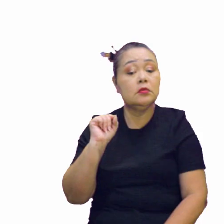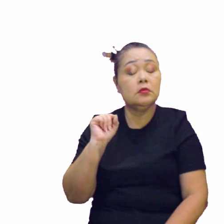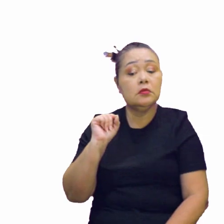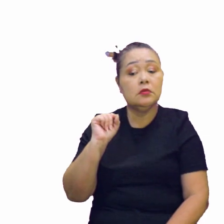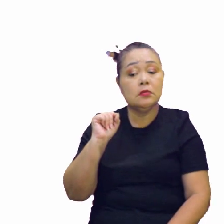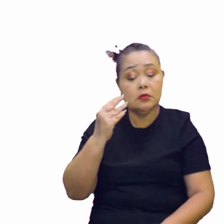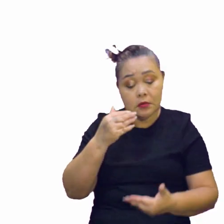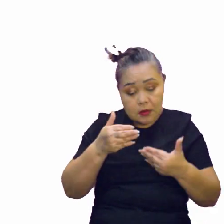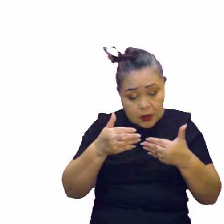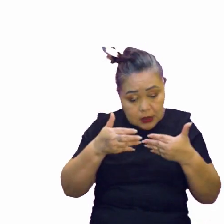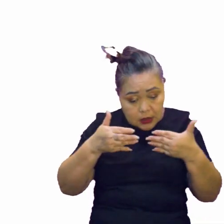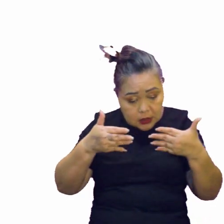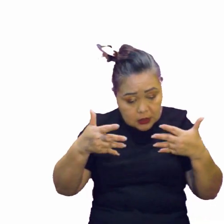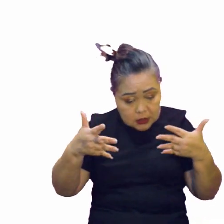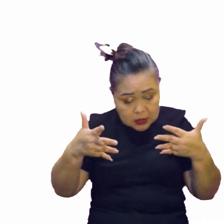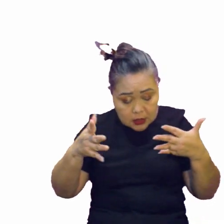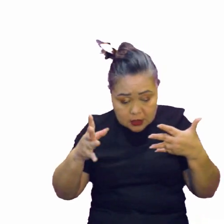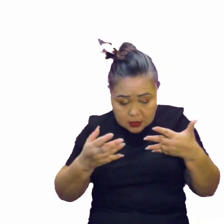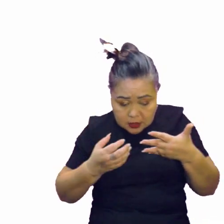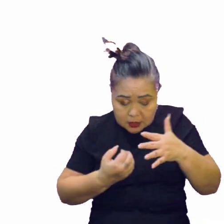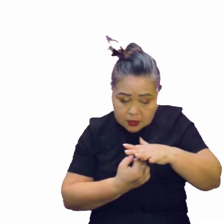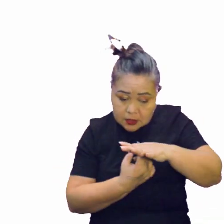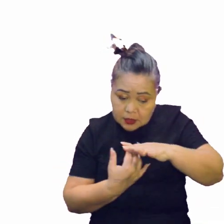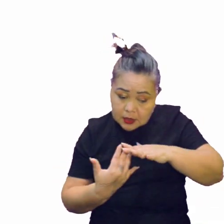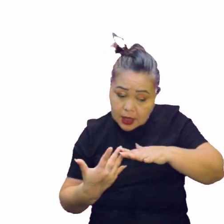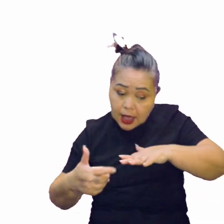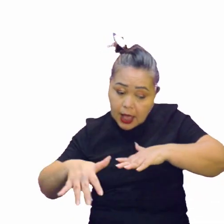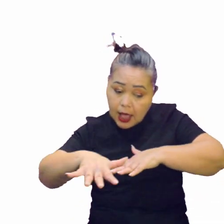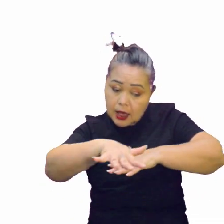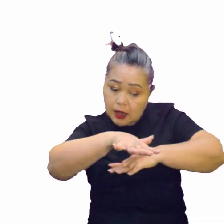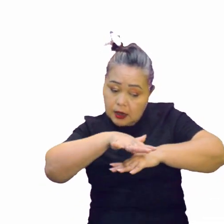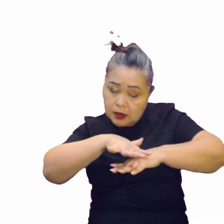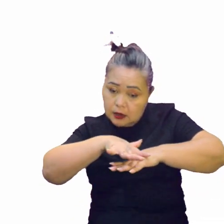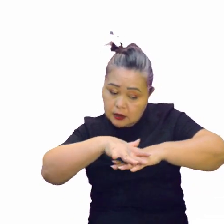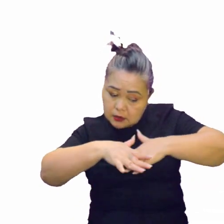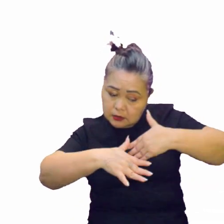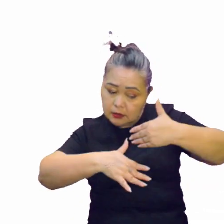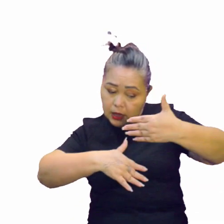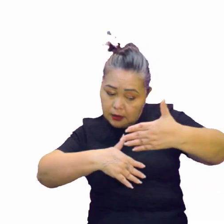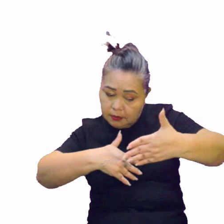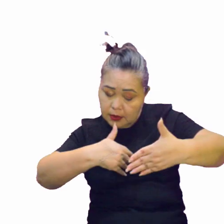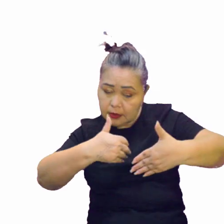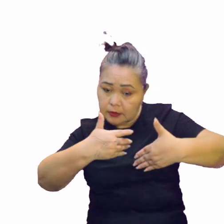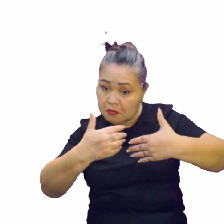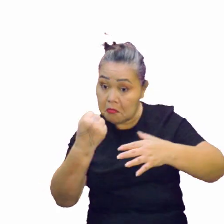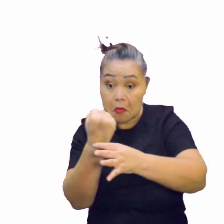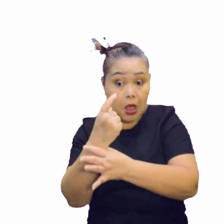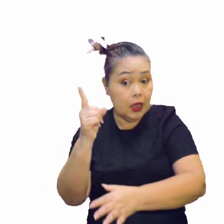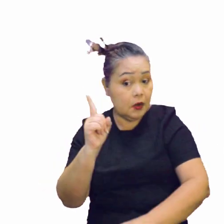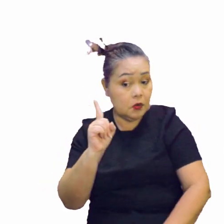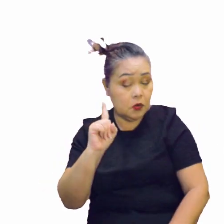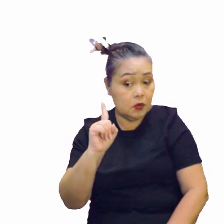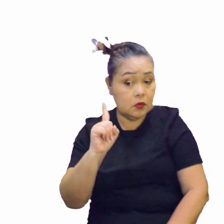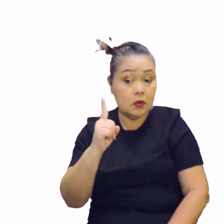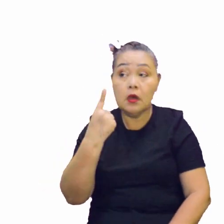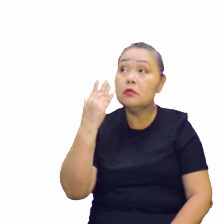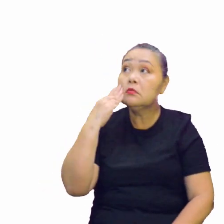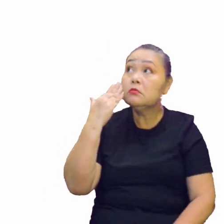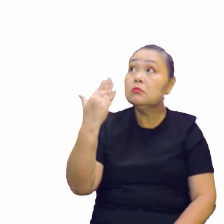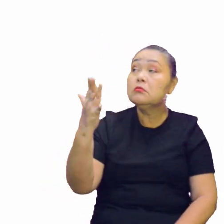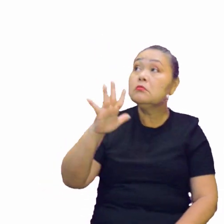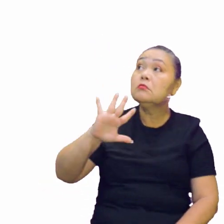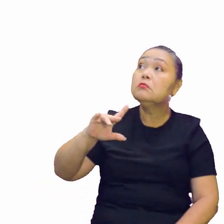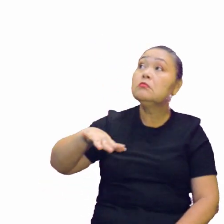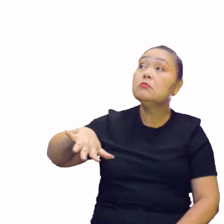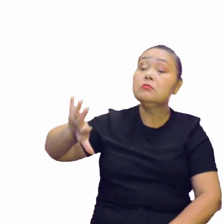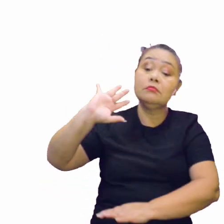introdução de determinada área, mas já não garanto isso quando eu olho para as questões